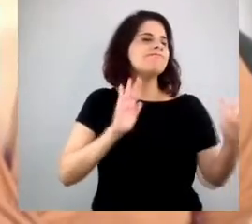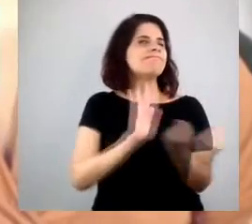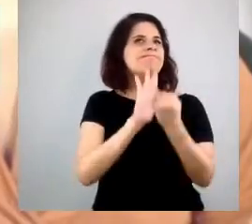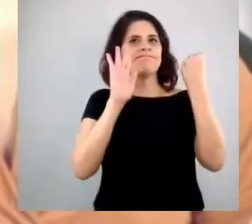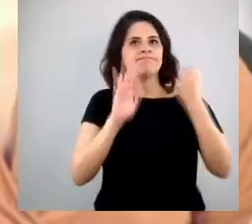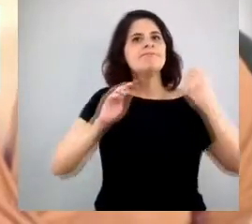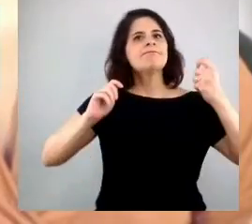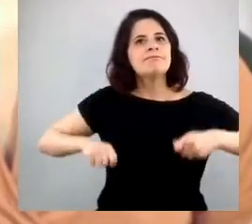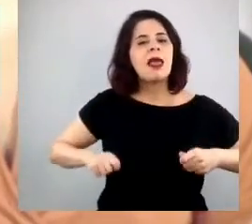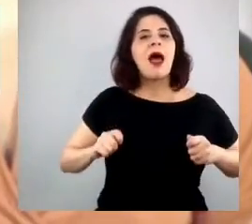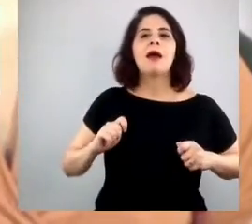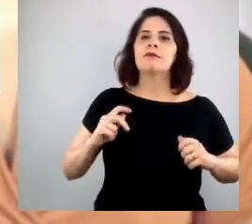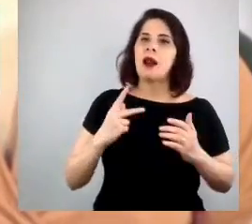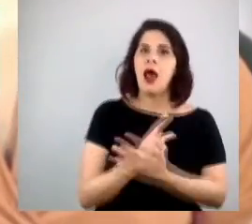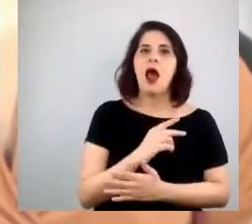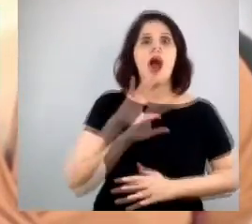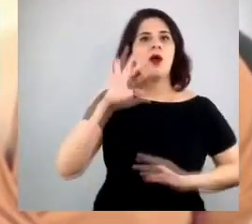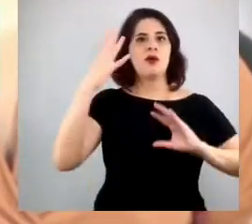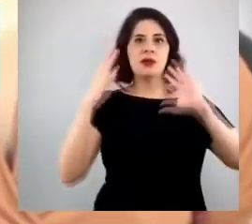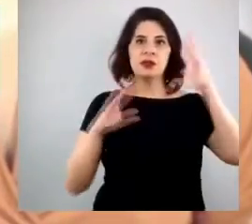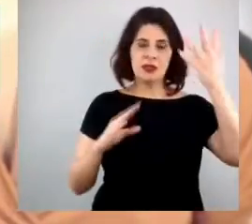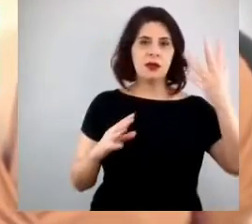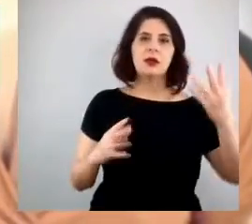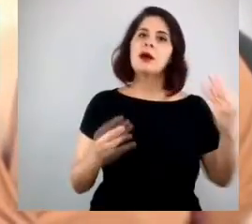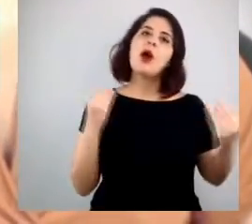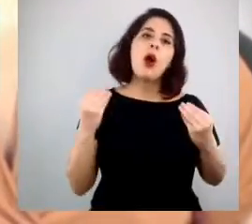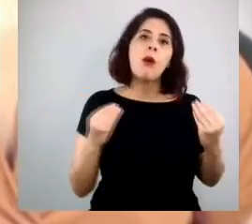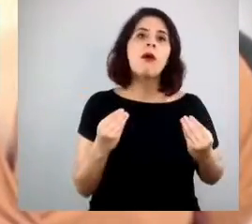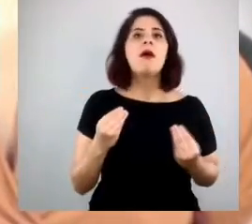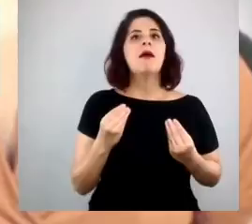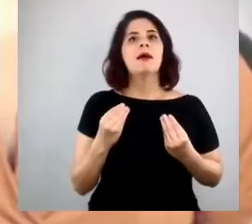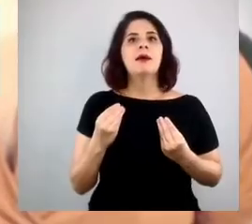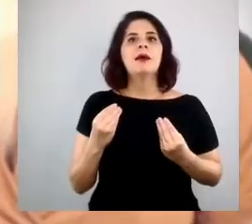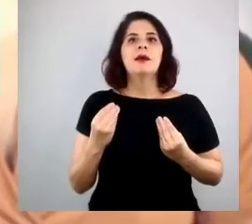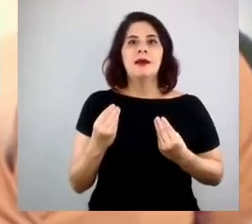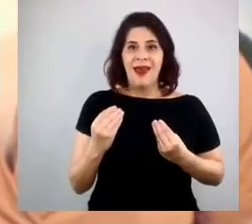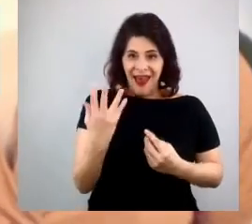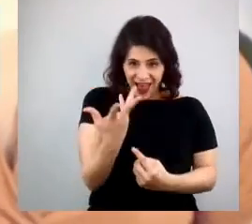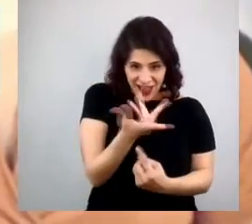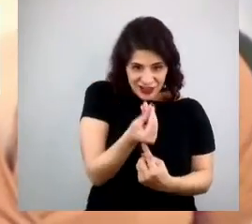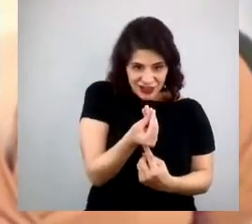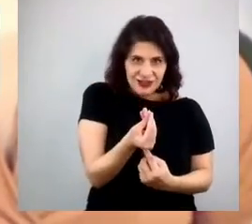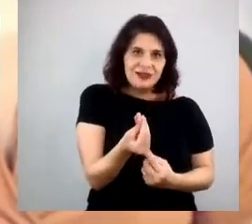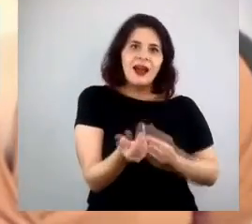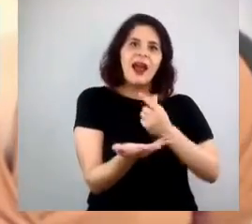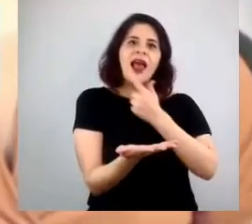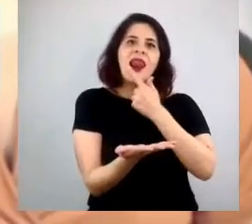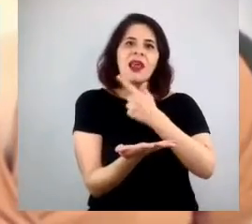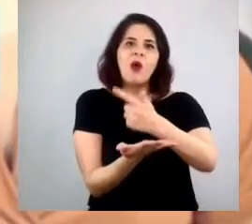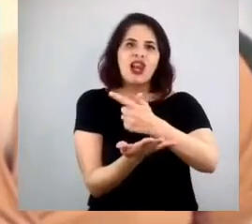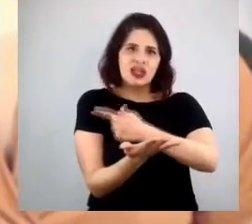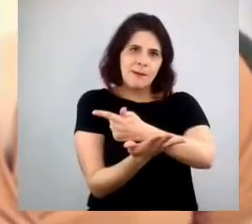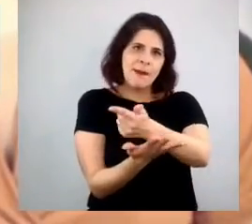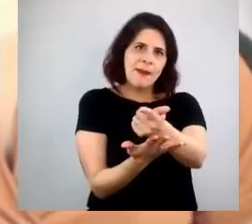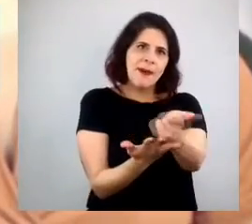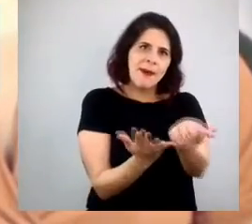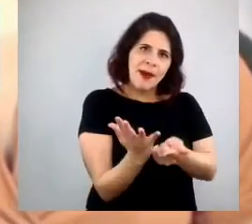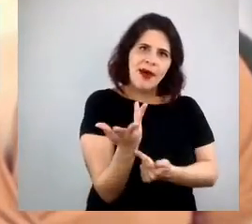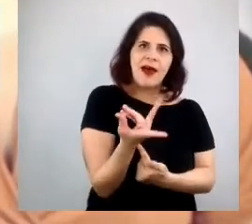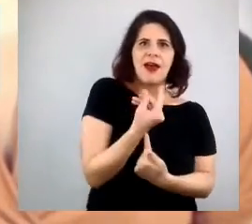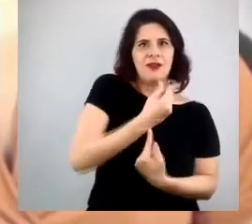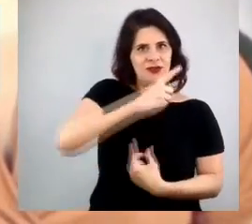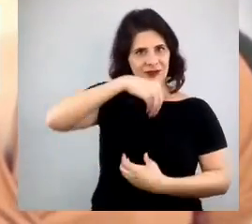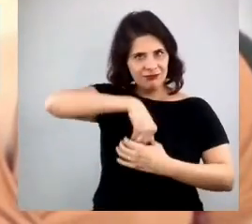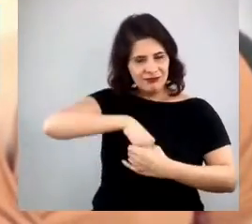a partir de múltiplas linguagens dentro da própria arte. Só que para que a revolução tome forma, é preciso que